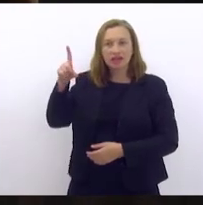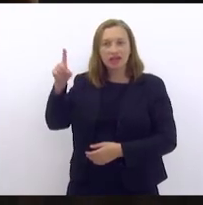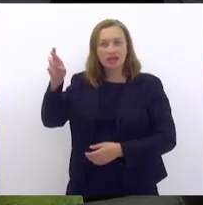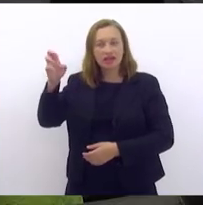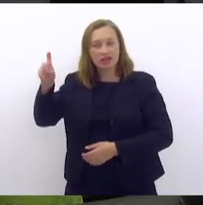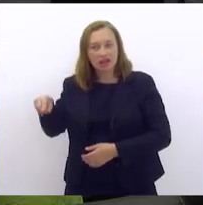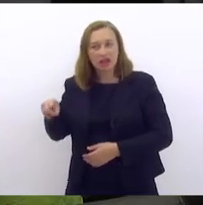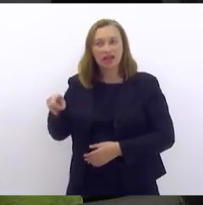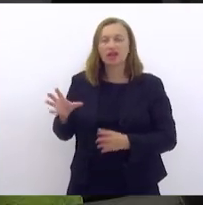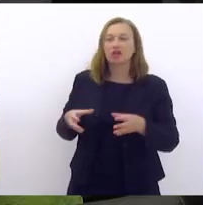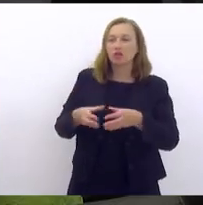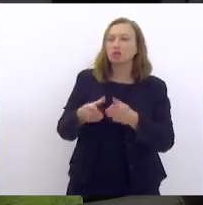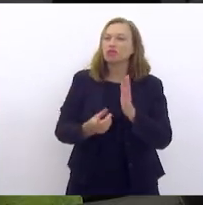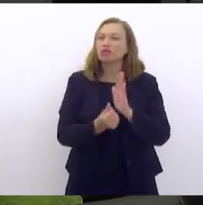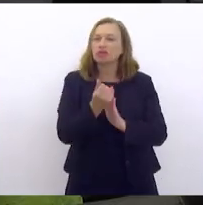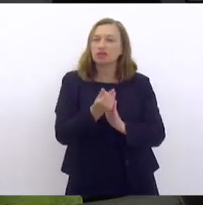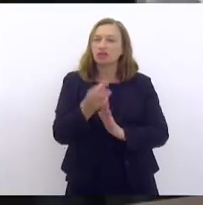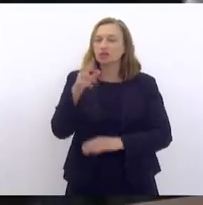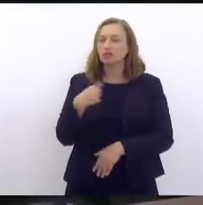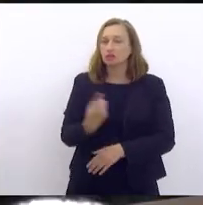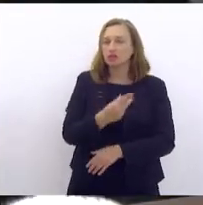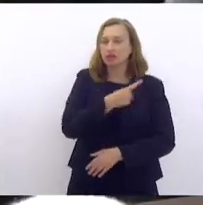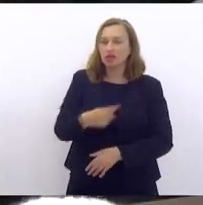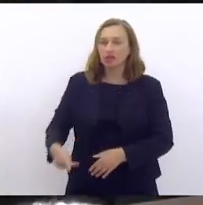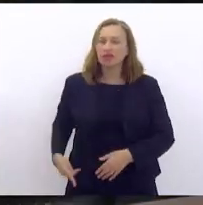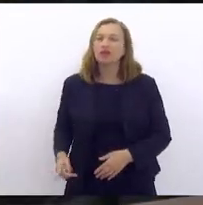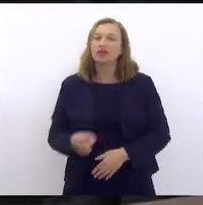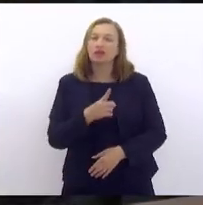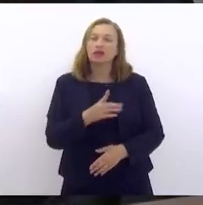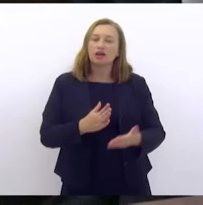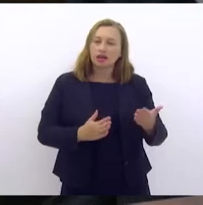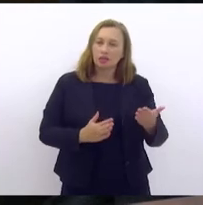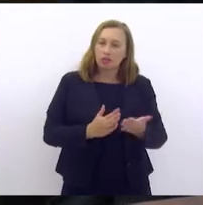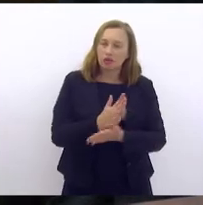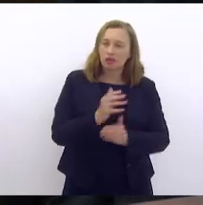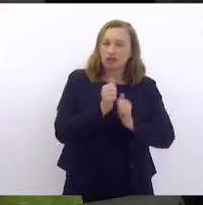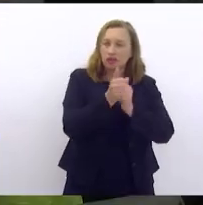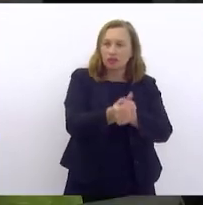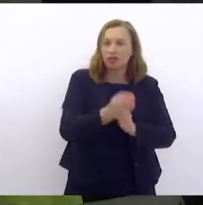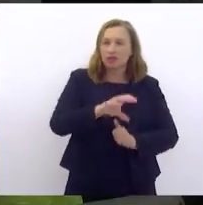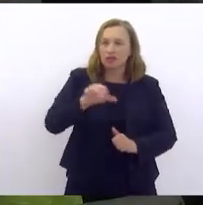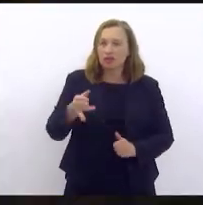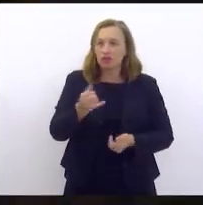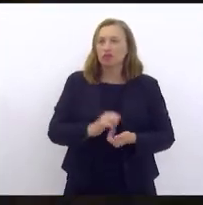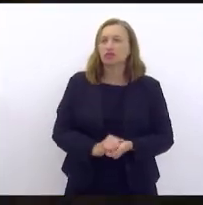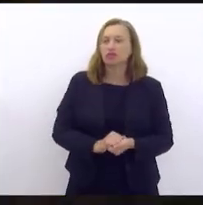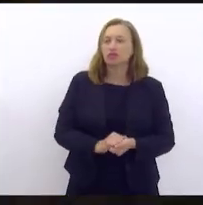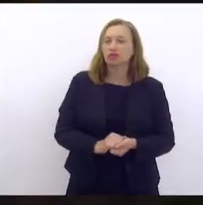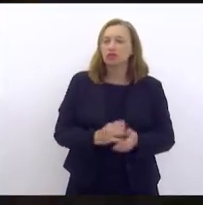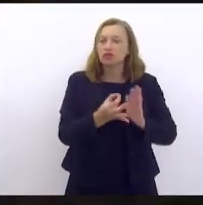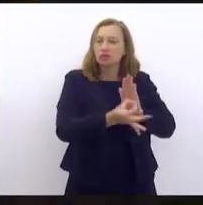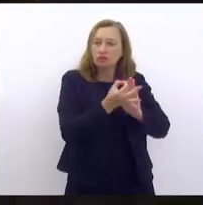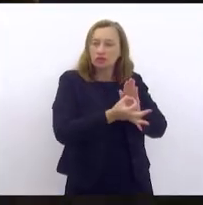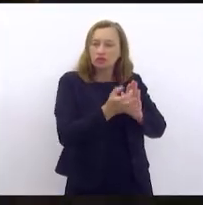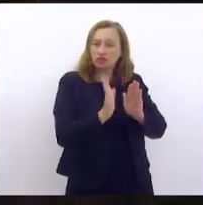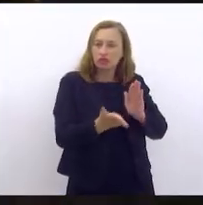de Orçamento, por favor, nosso presidente. Parecer favorável, acompanho a CCJ. Com os pareceres